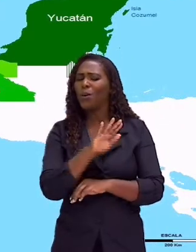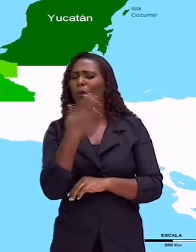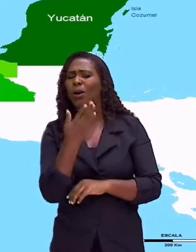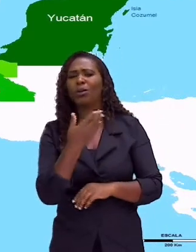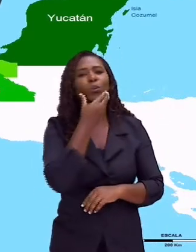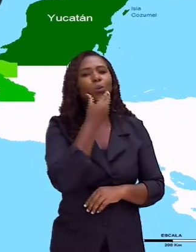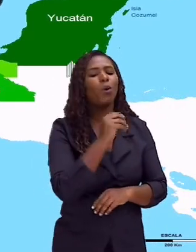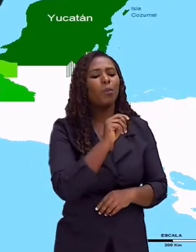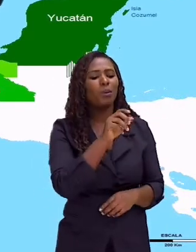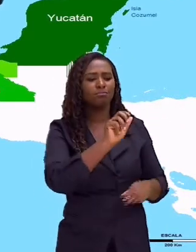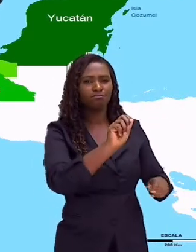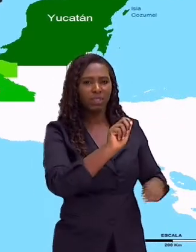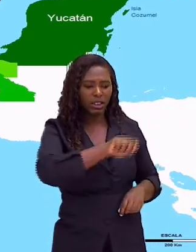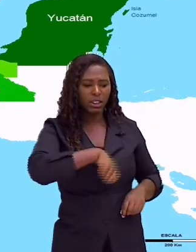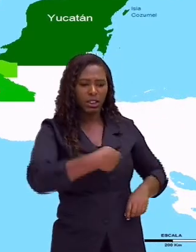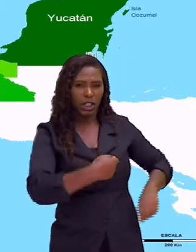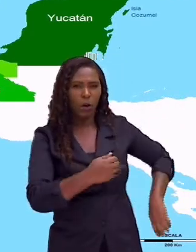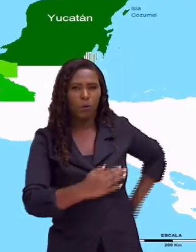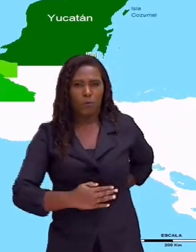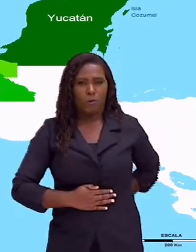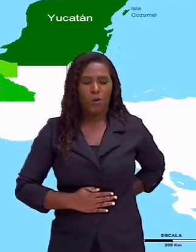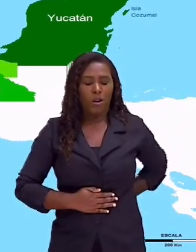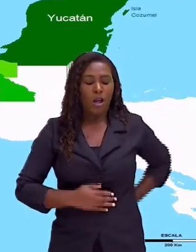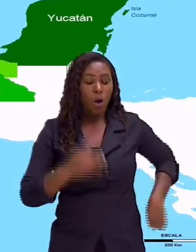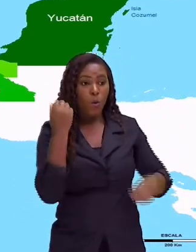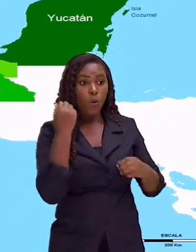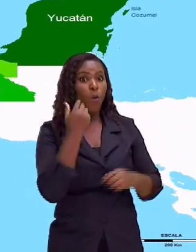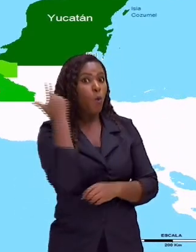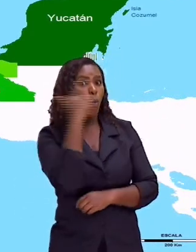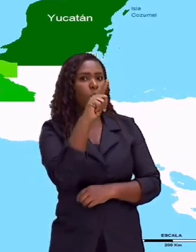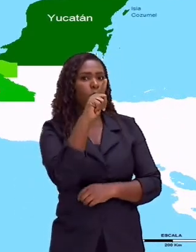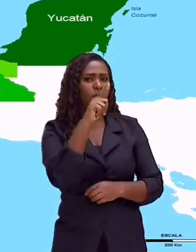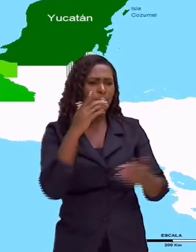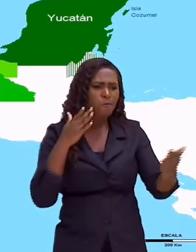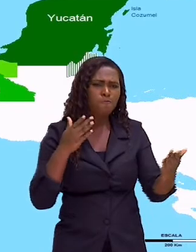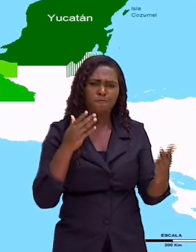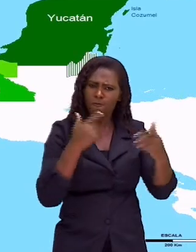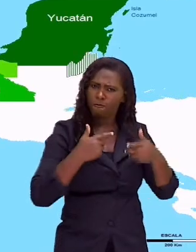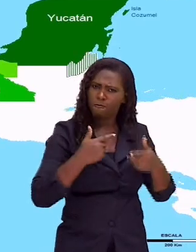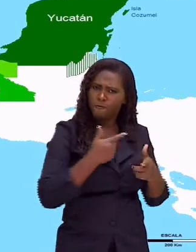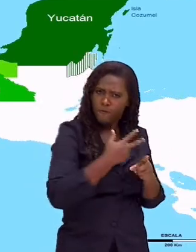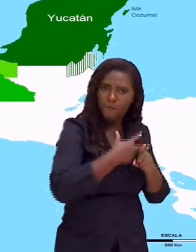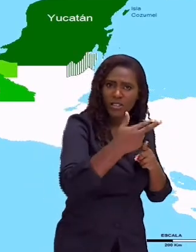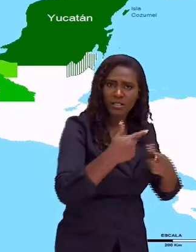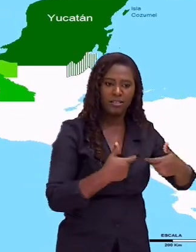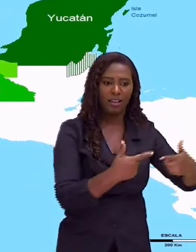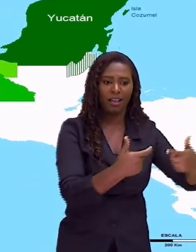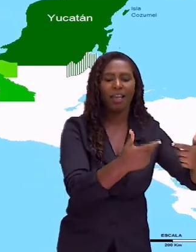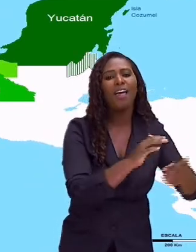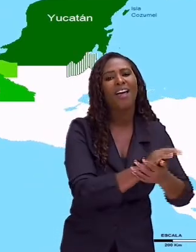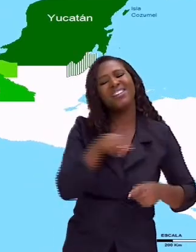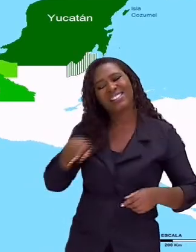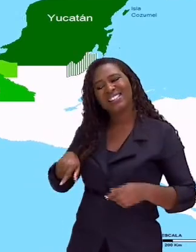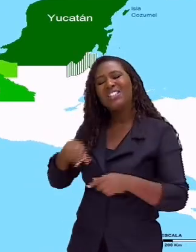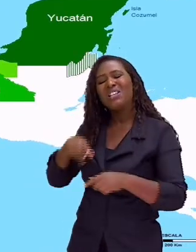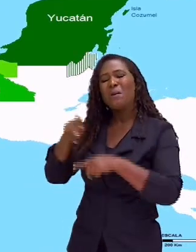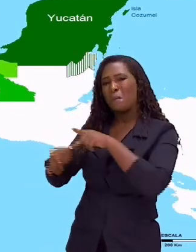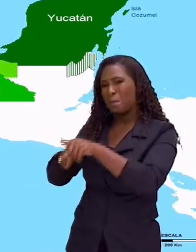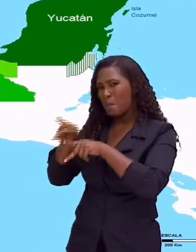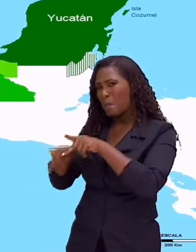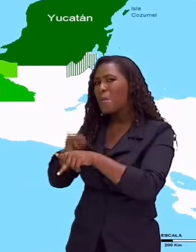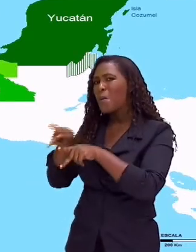ideais iluministas, e o retorno do antigo modelo colonial hispânico, um movimento